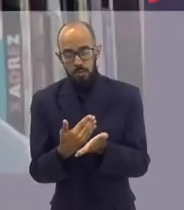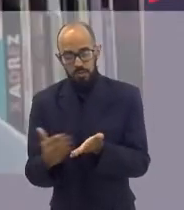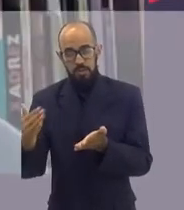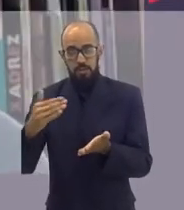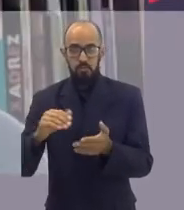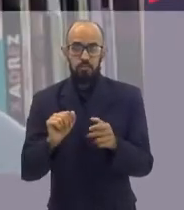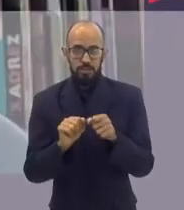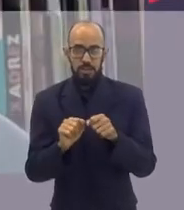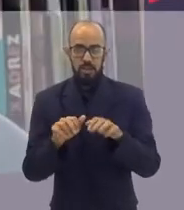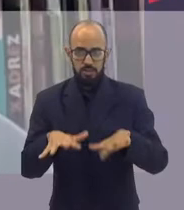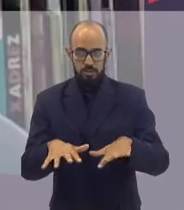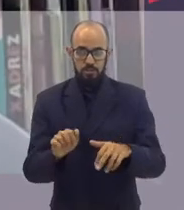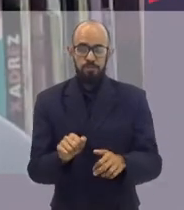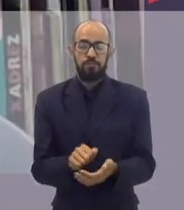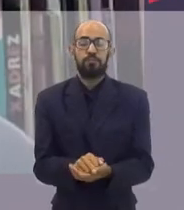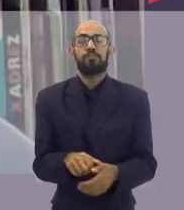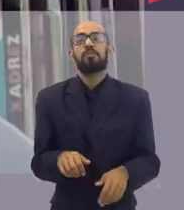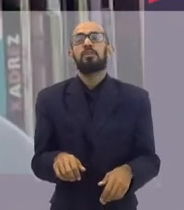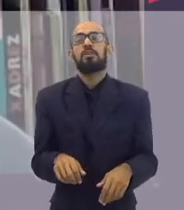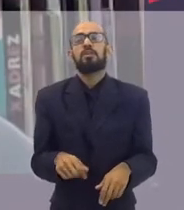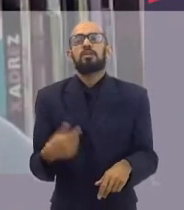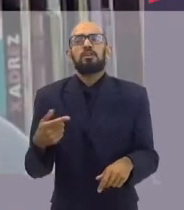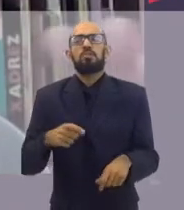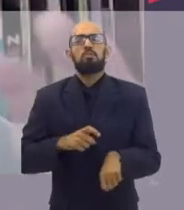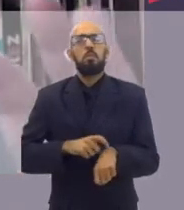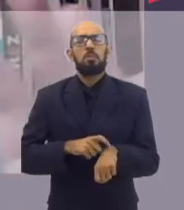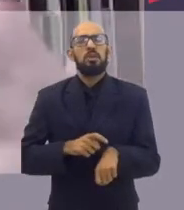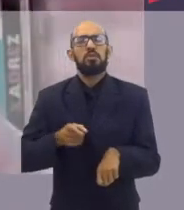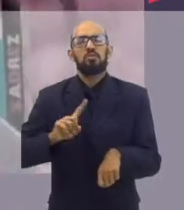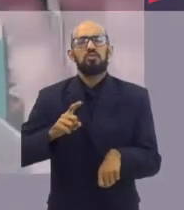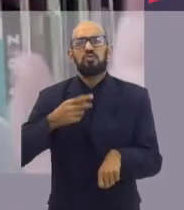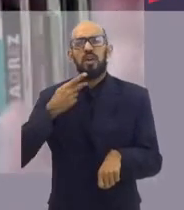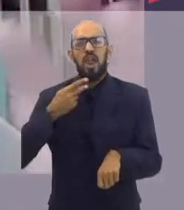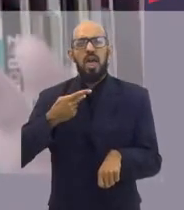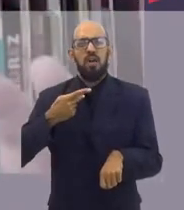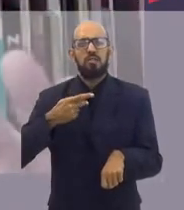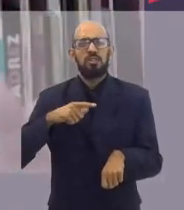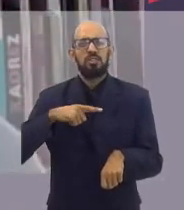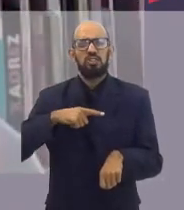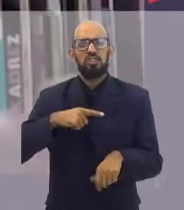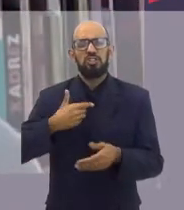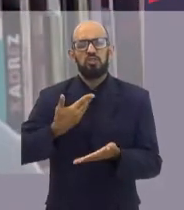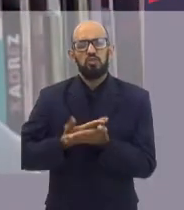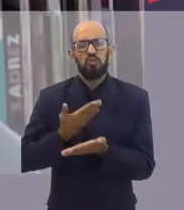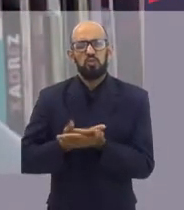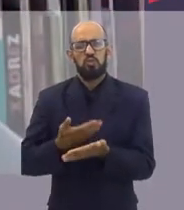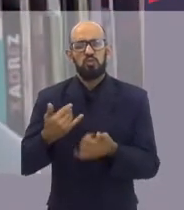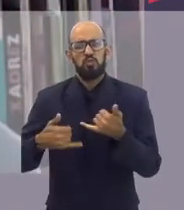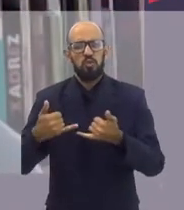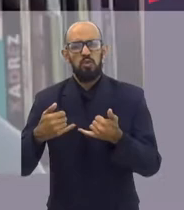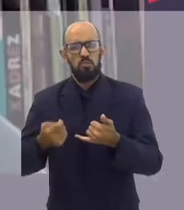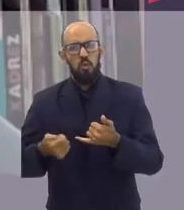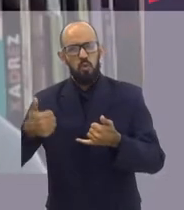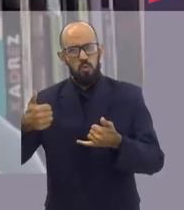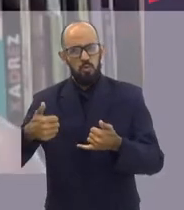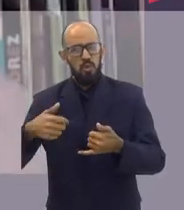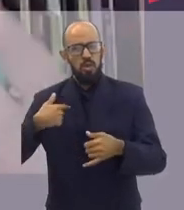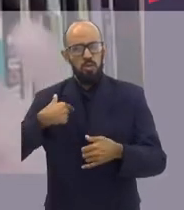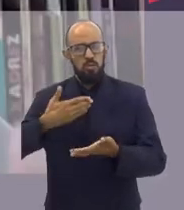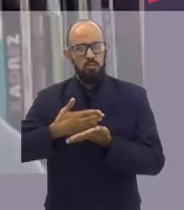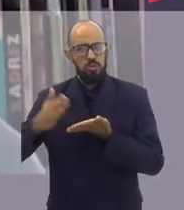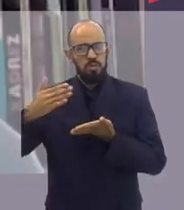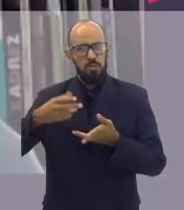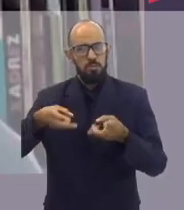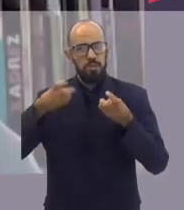videogame. Então, do curso de aulas, né, numa época que não se falava muito, só se tinha poucos estudos de jogos,